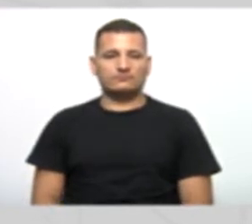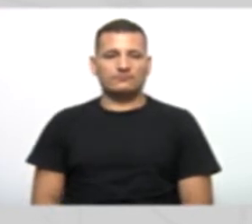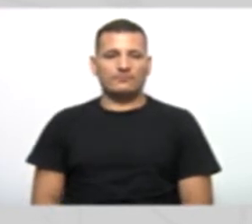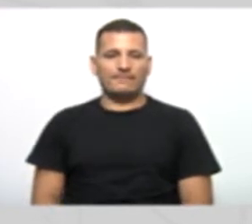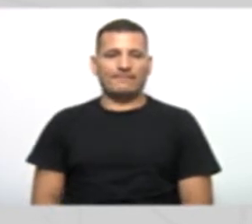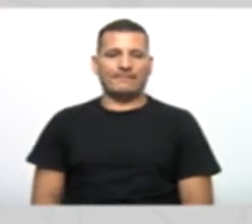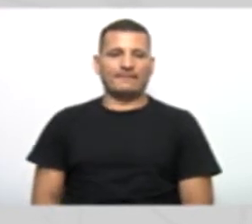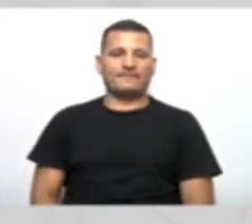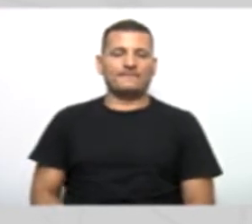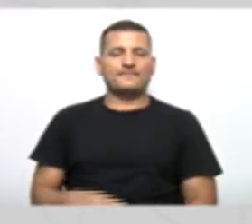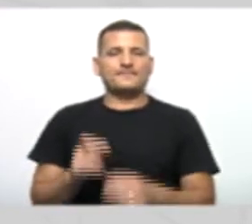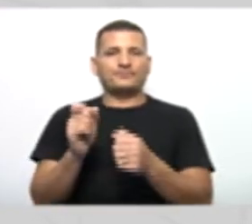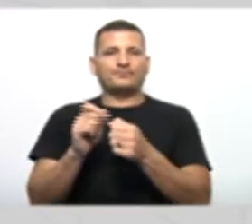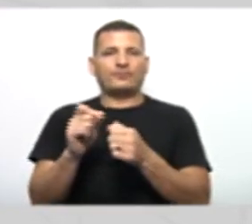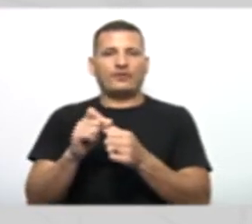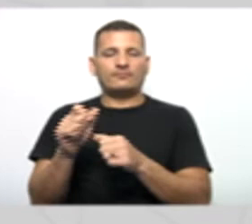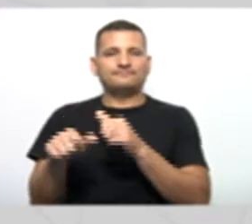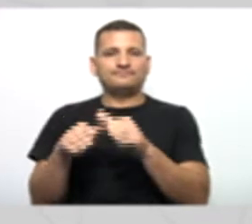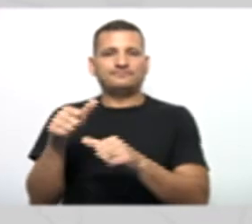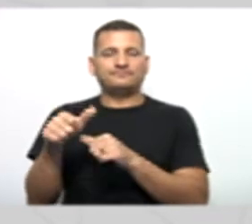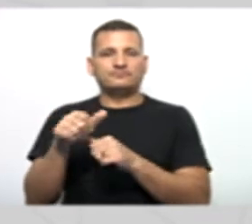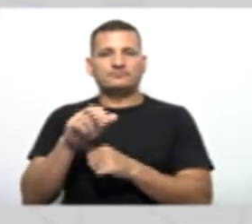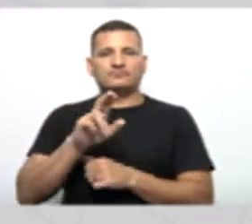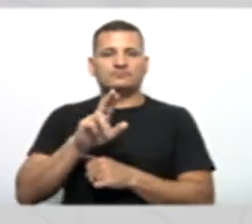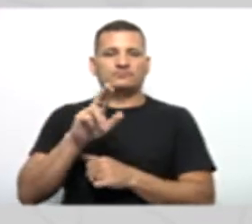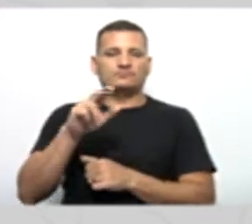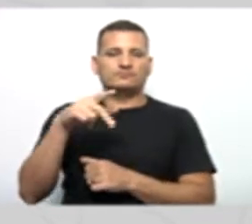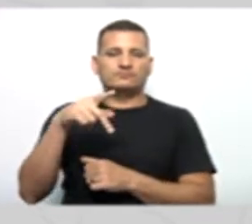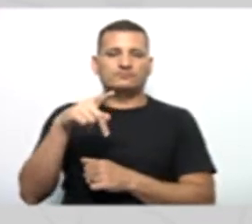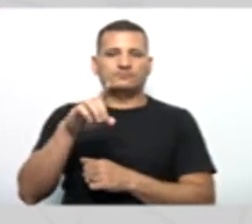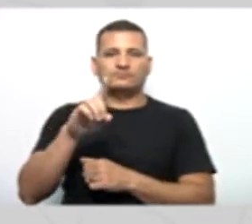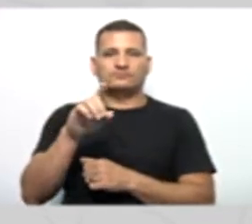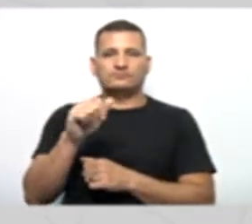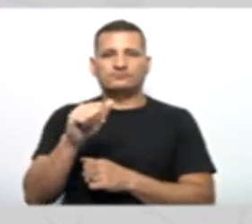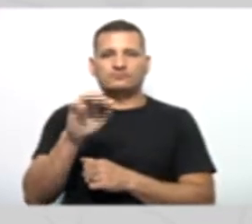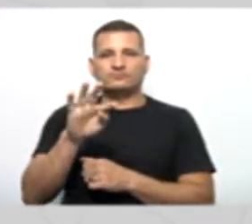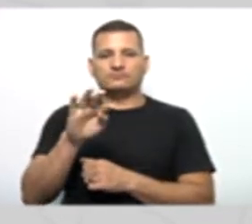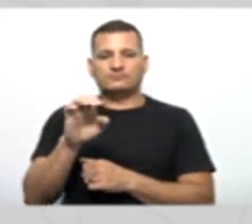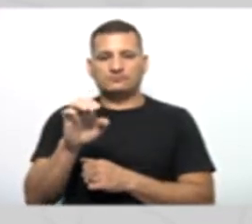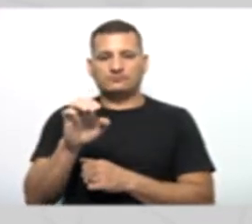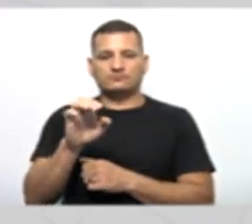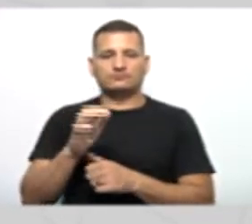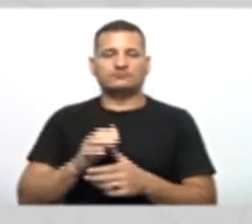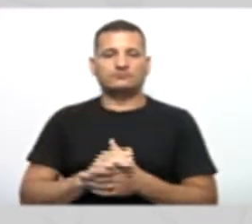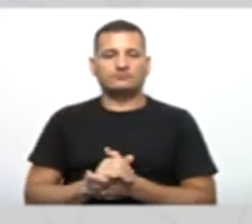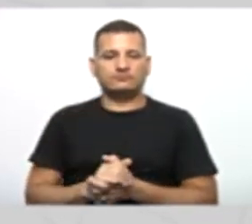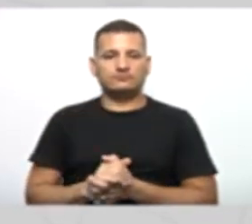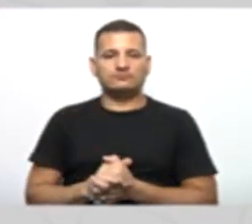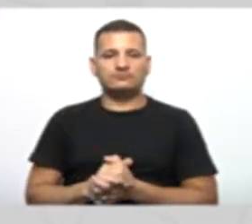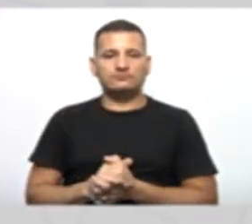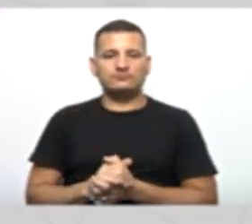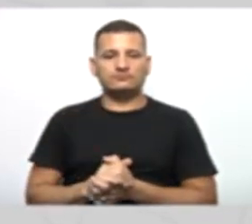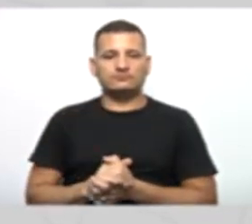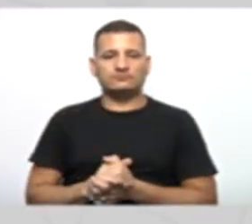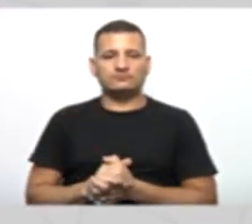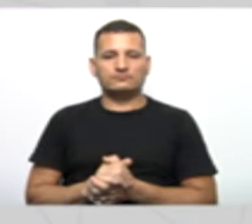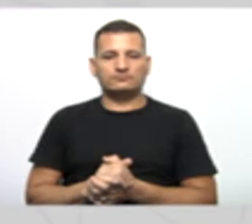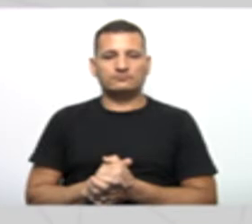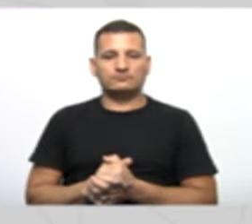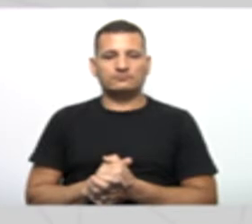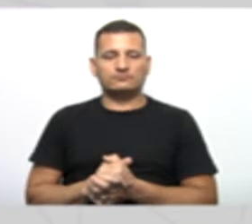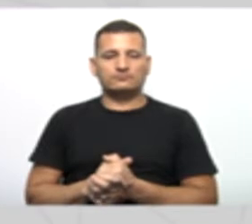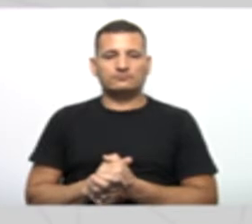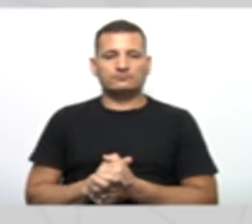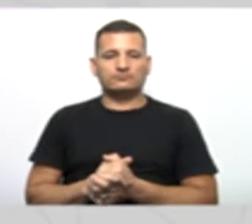Para eu fazer uma alteração em uma tabela, a gente pode fazer um update, por exemplo. Então, update, o nome